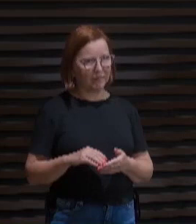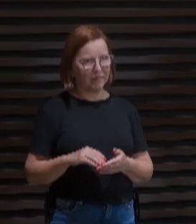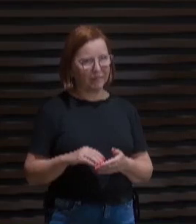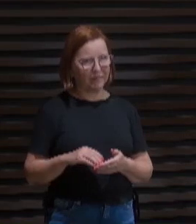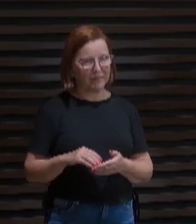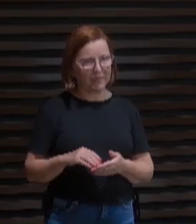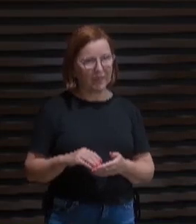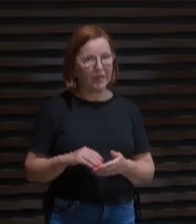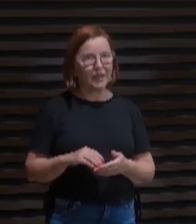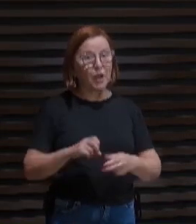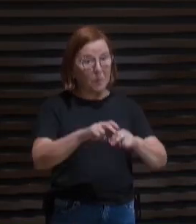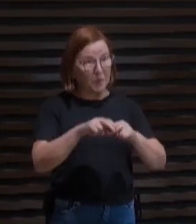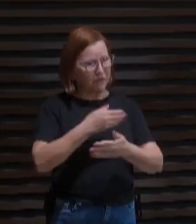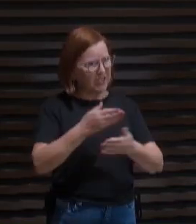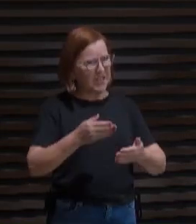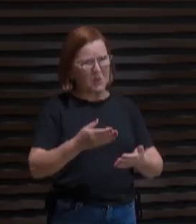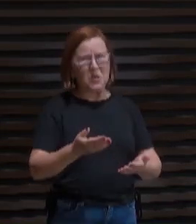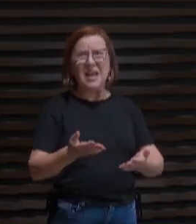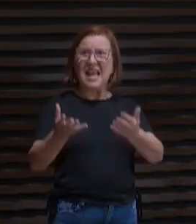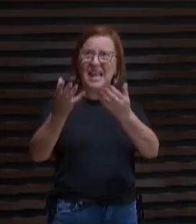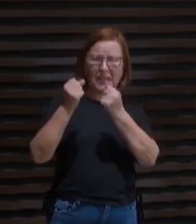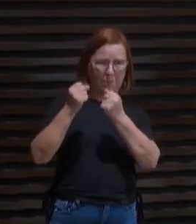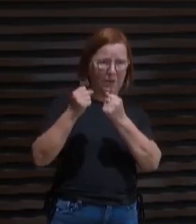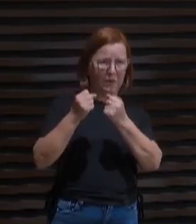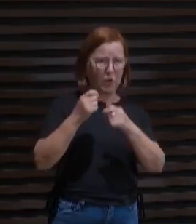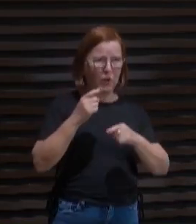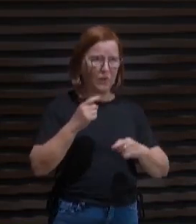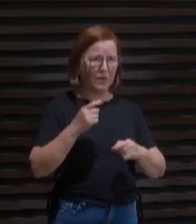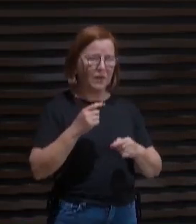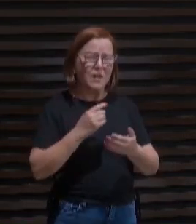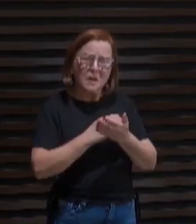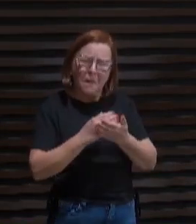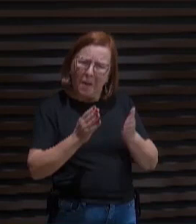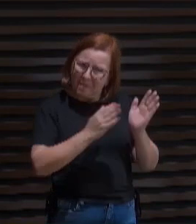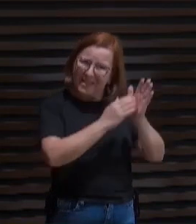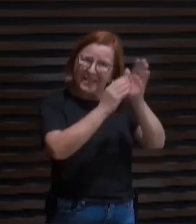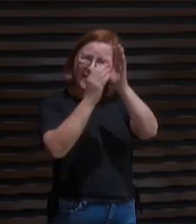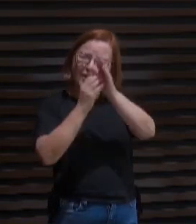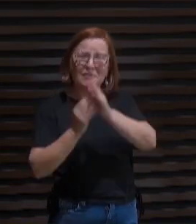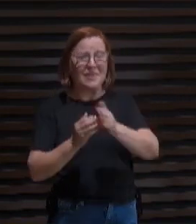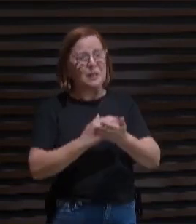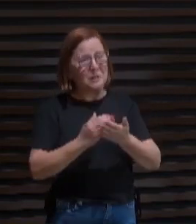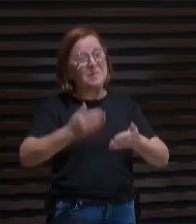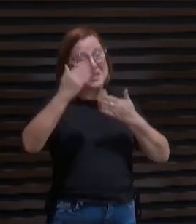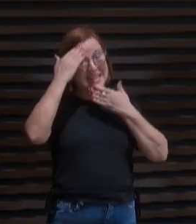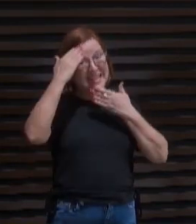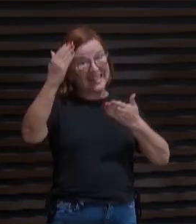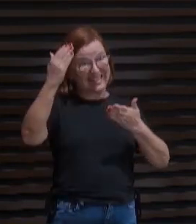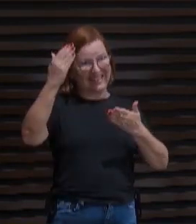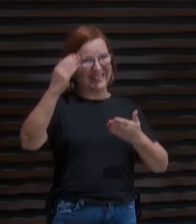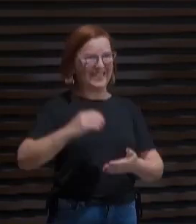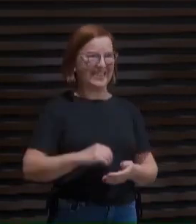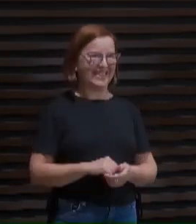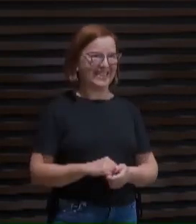de sapo. Só fica pedindo, pedindo. Começa a louvar. Começa a agradecer.